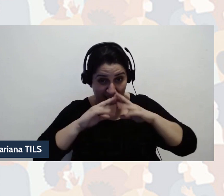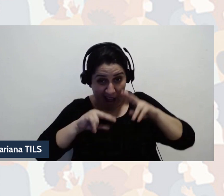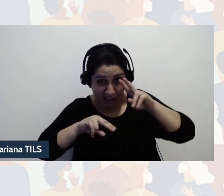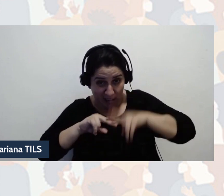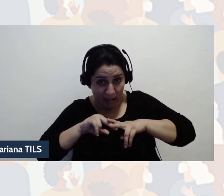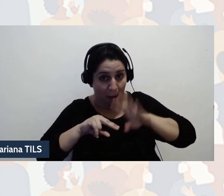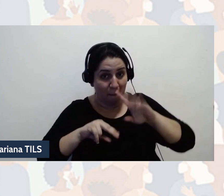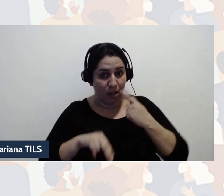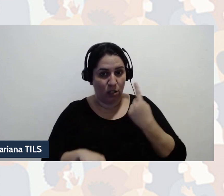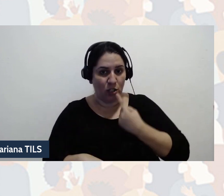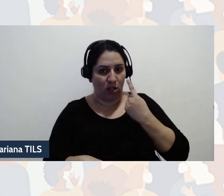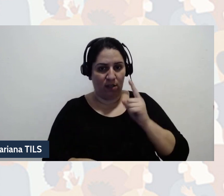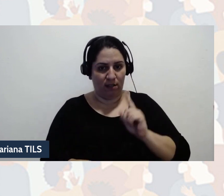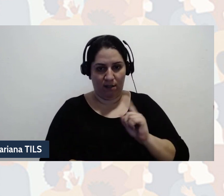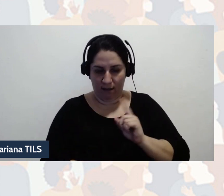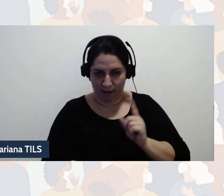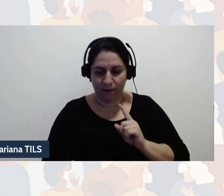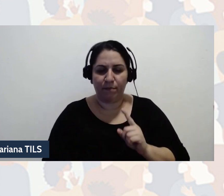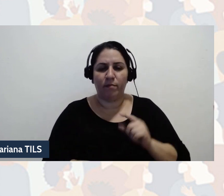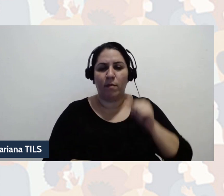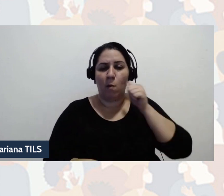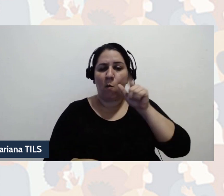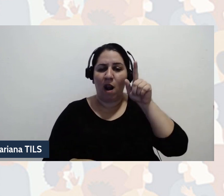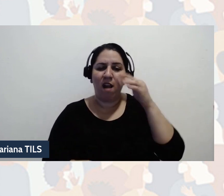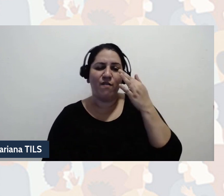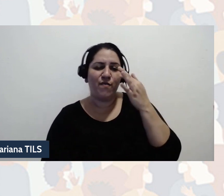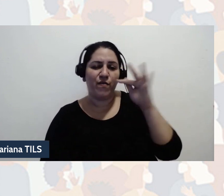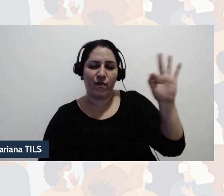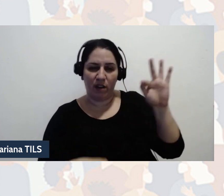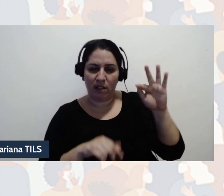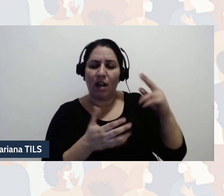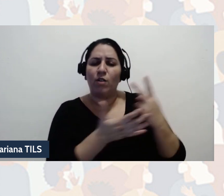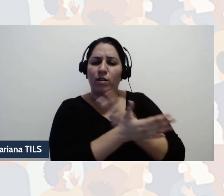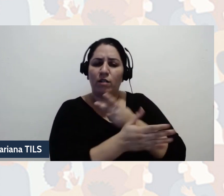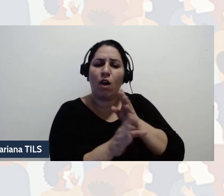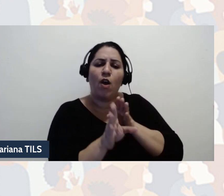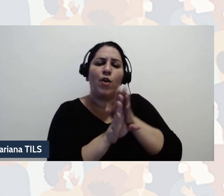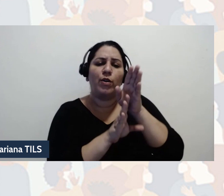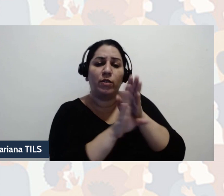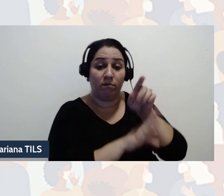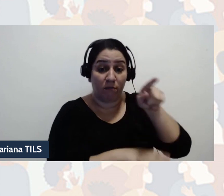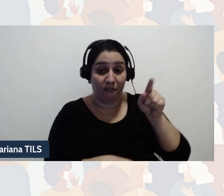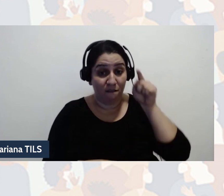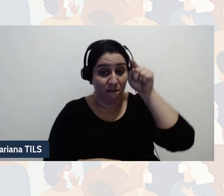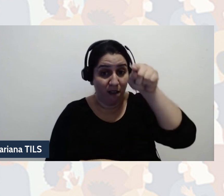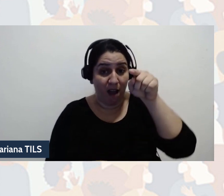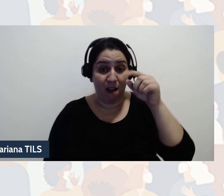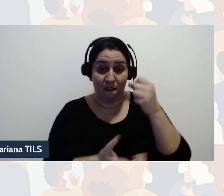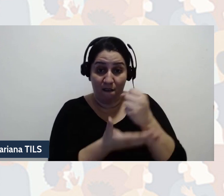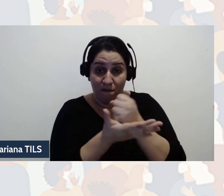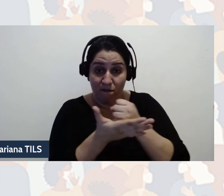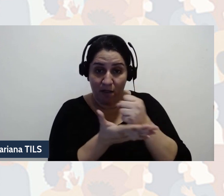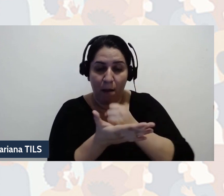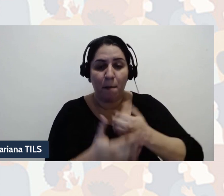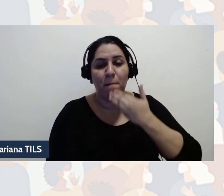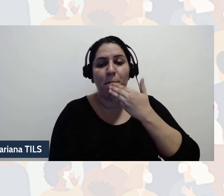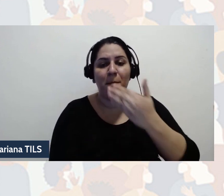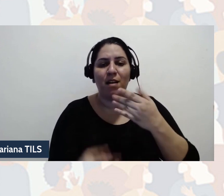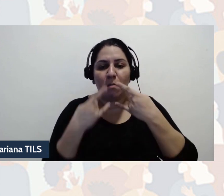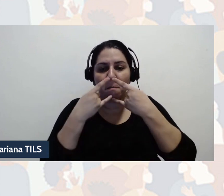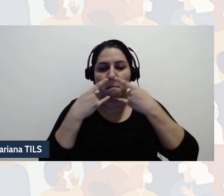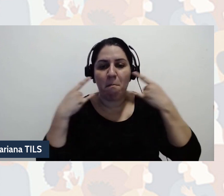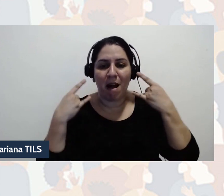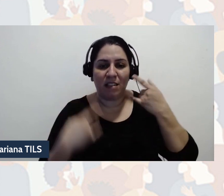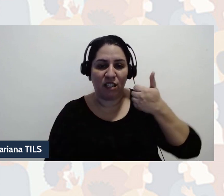Na França, as mulheres vítimas de violência eram orientadas a chegar numa farmácia e pedir máscara 19. Isso aí era